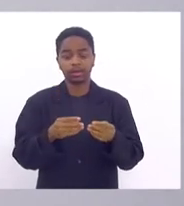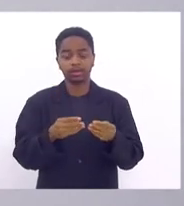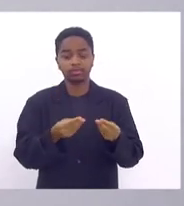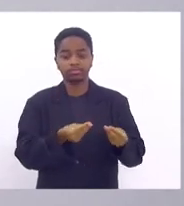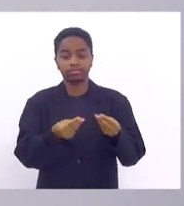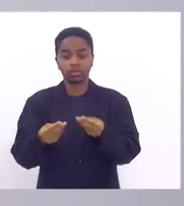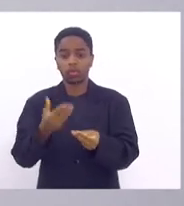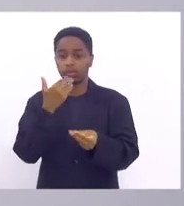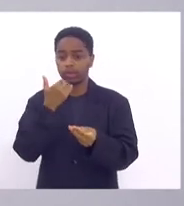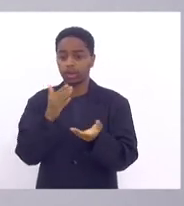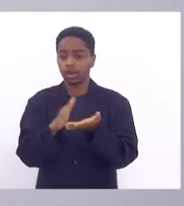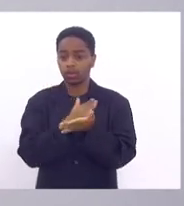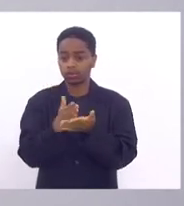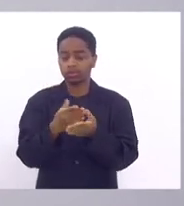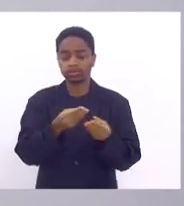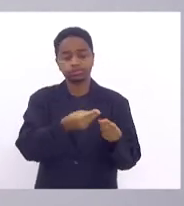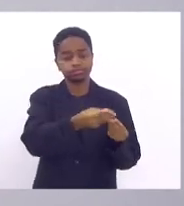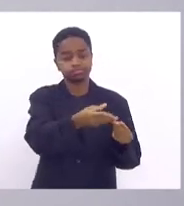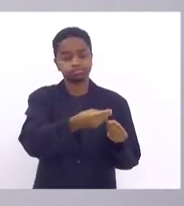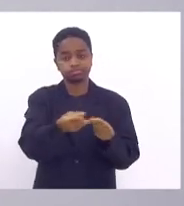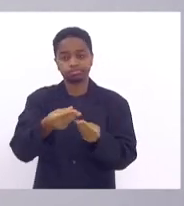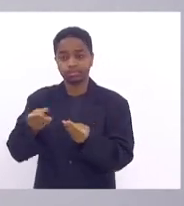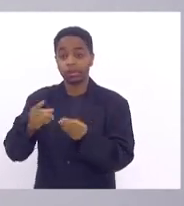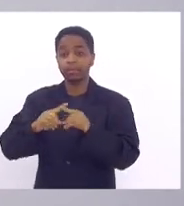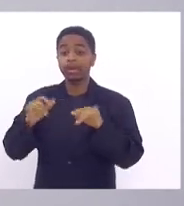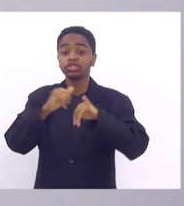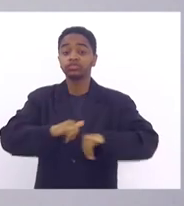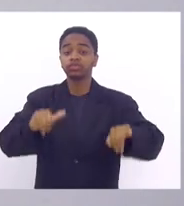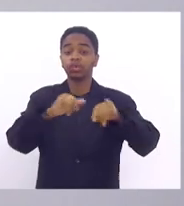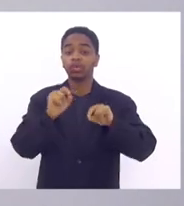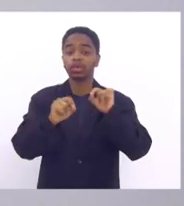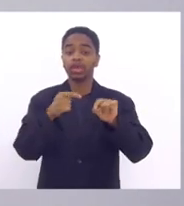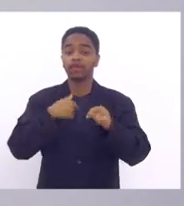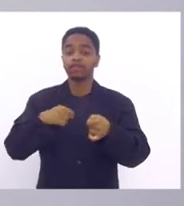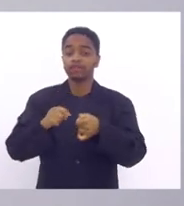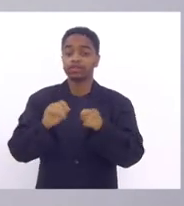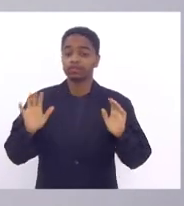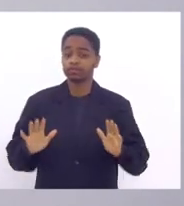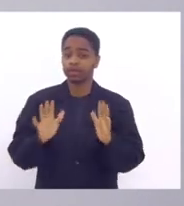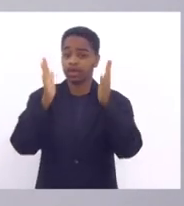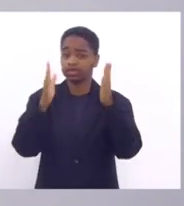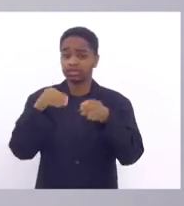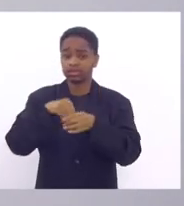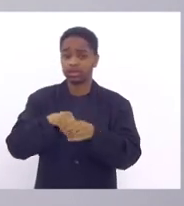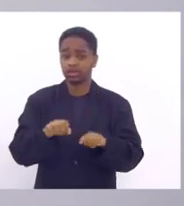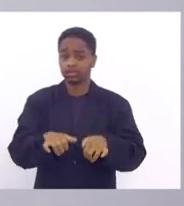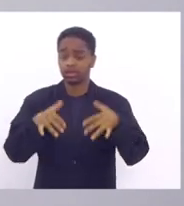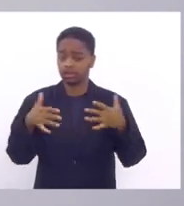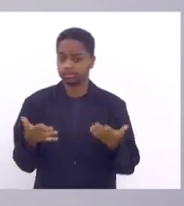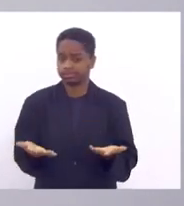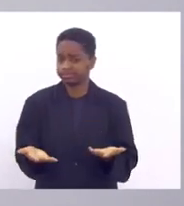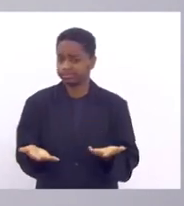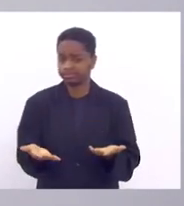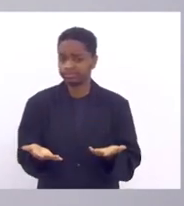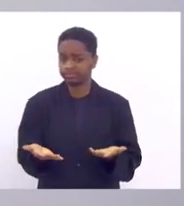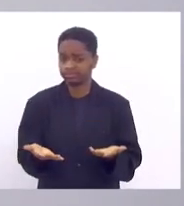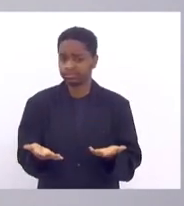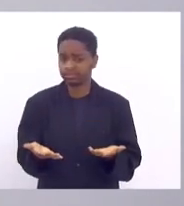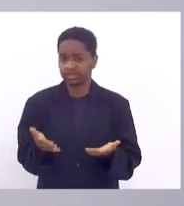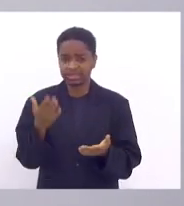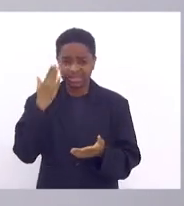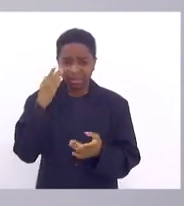dia e distribuíram foi divulgado que eu tava fazendo festa por algum outro motivo dentro da Assembleia Legislativa sabe a minha